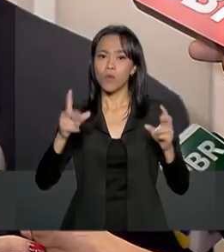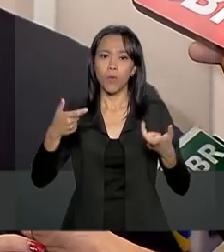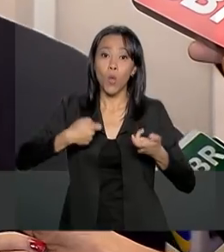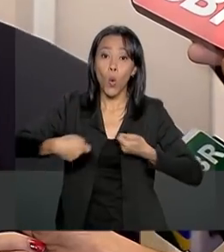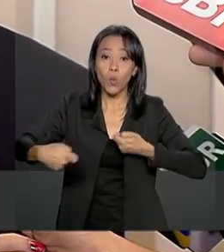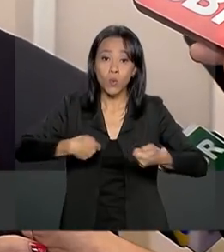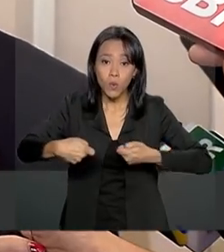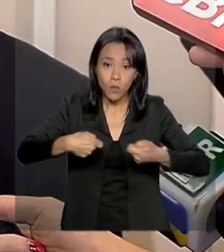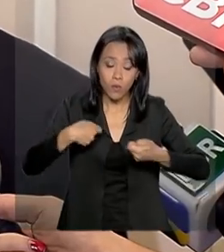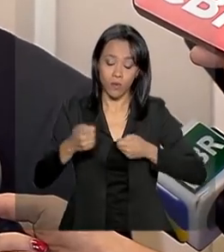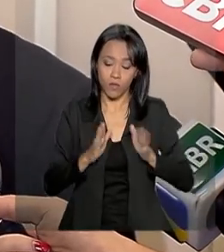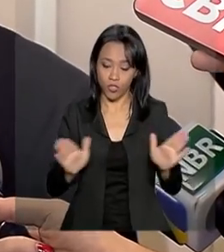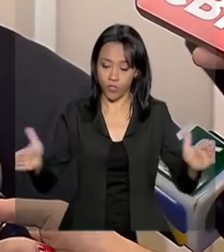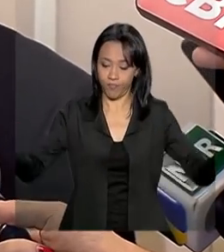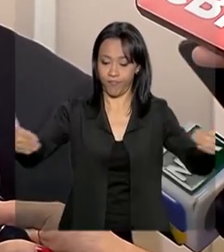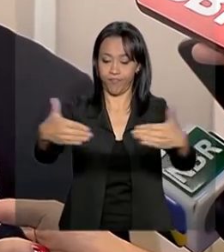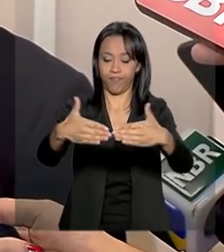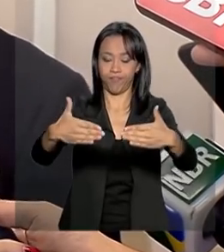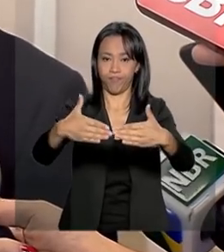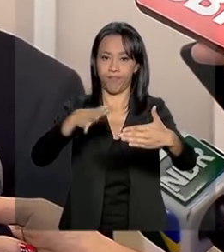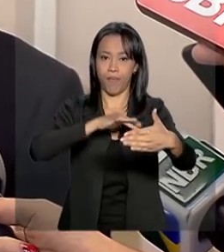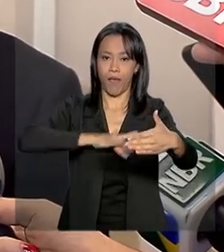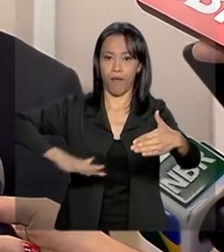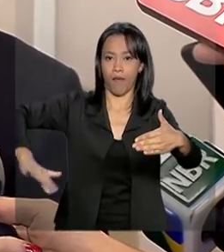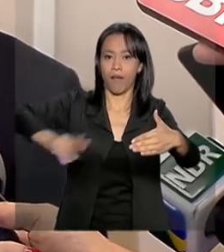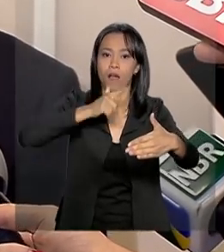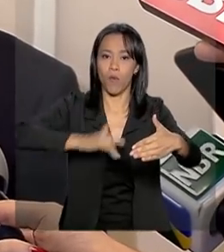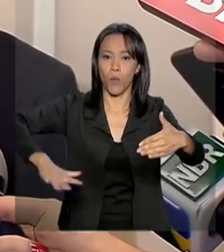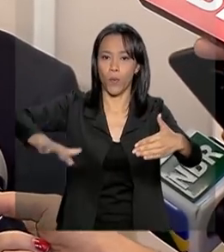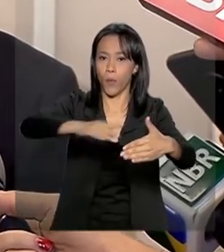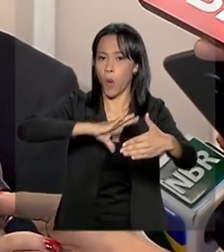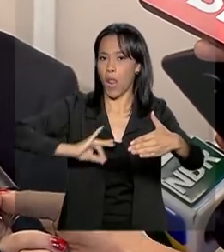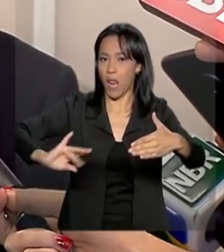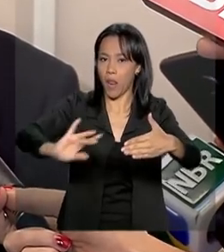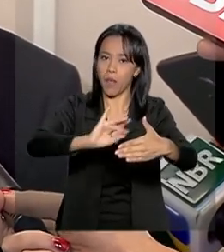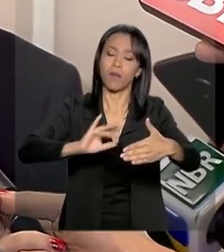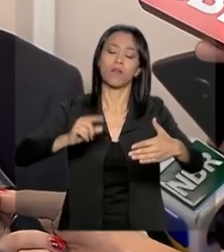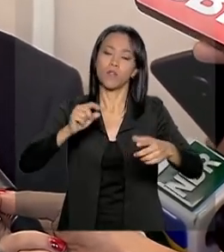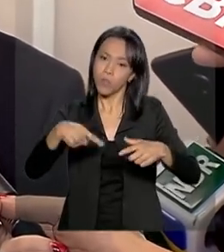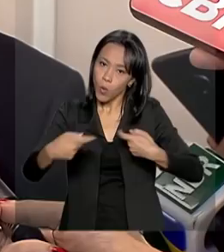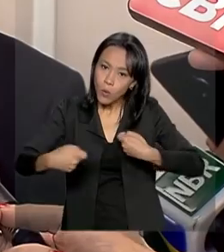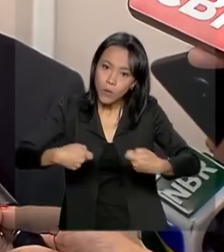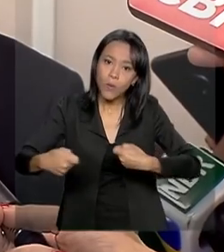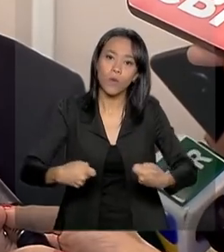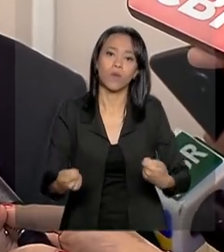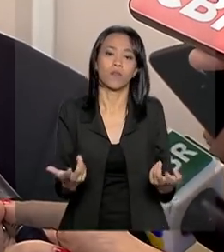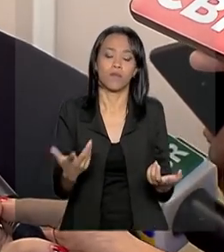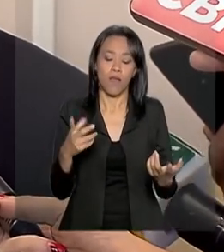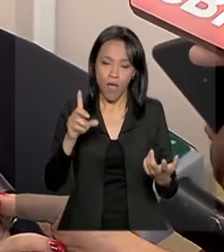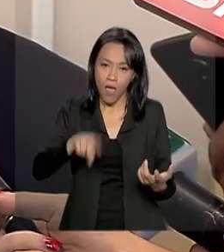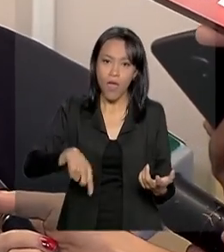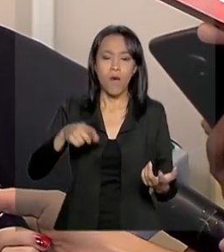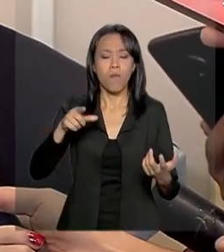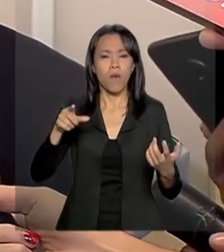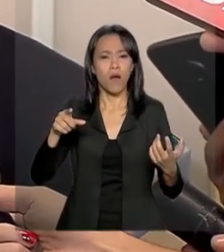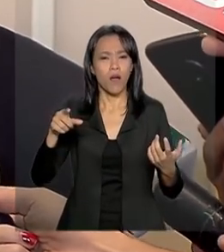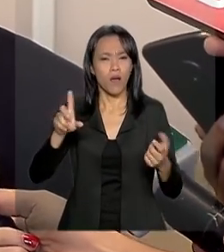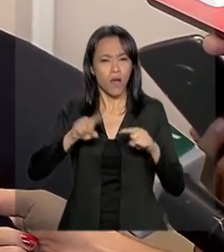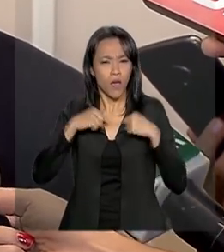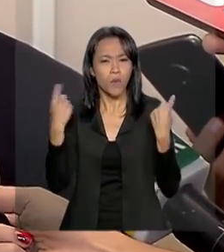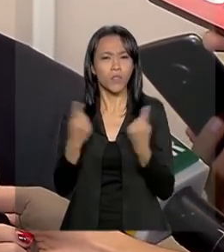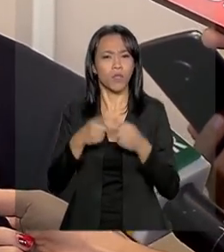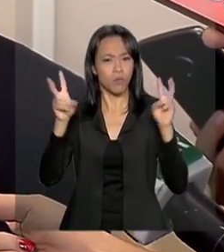tem para a gente tentar corrigir isso aí, né? Tem falhas. Virou uma reunião temática, general? É, reunião temática, porque ia tratar de assunto